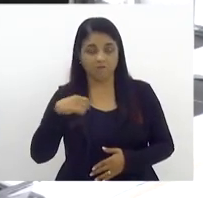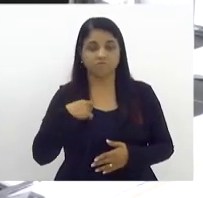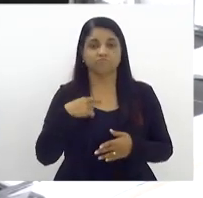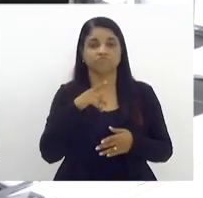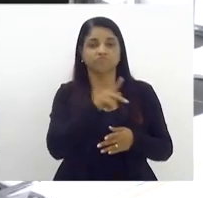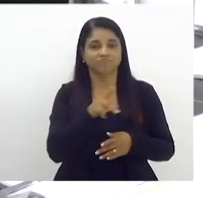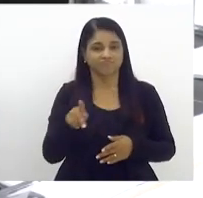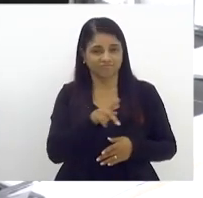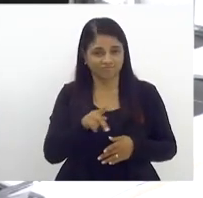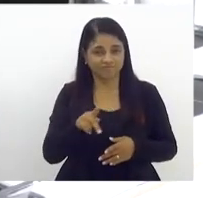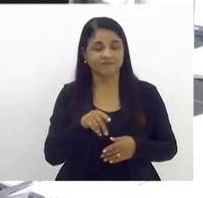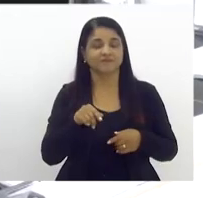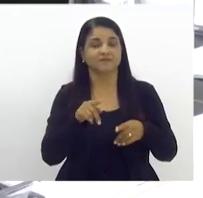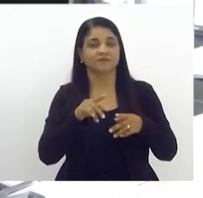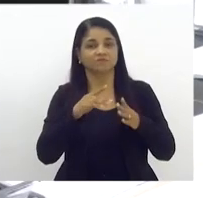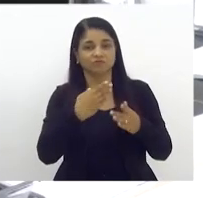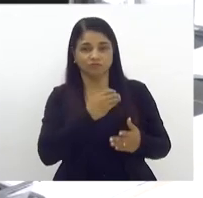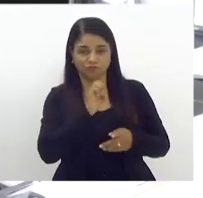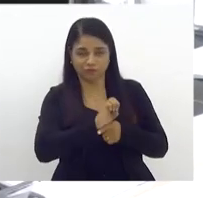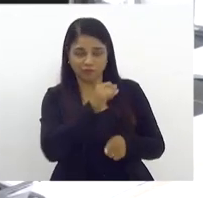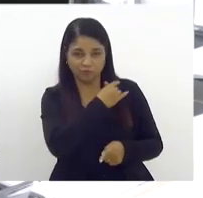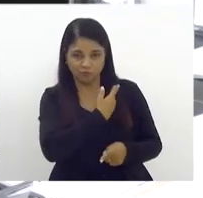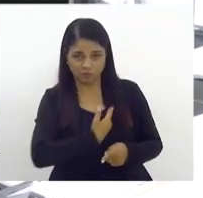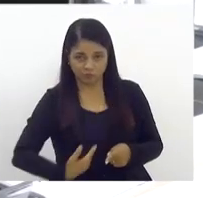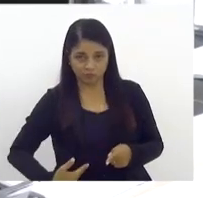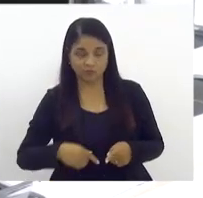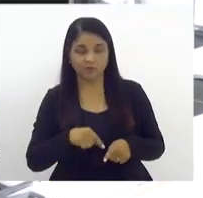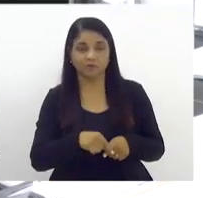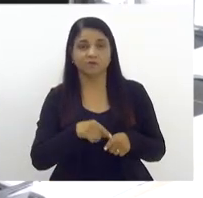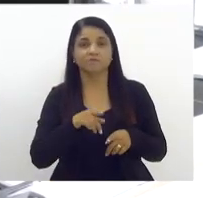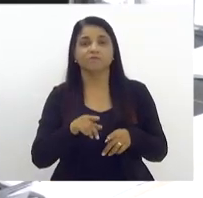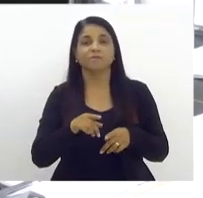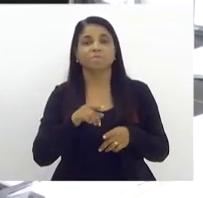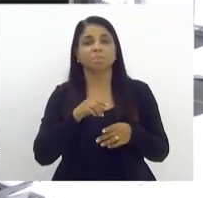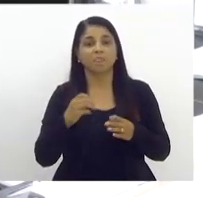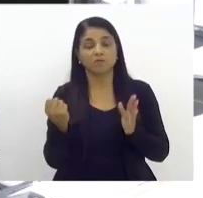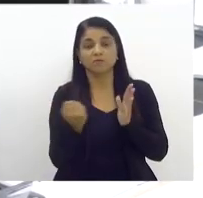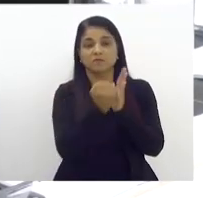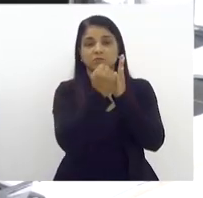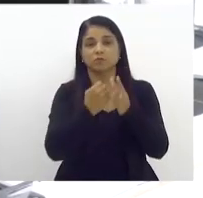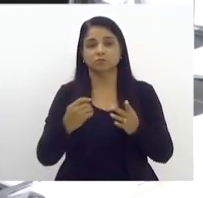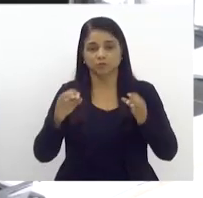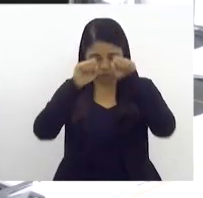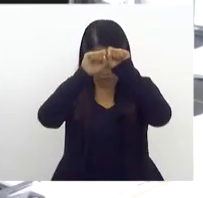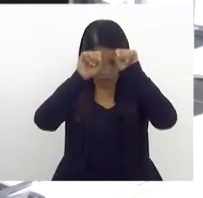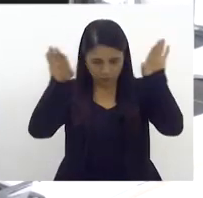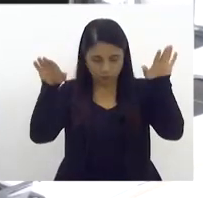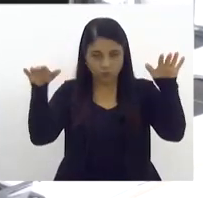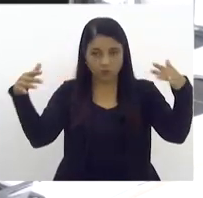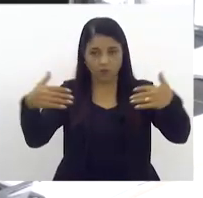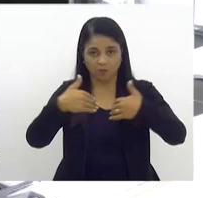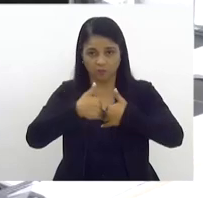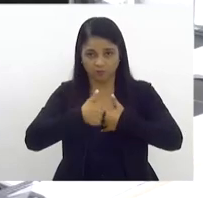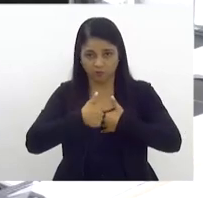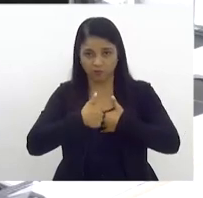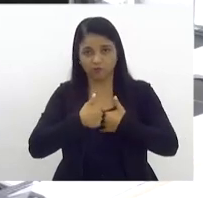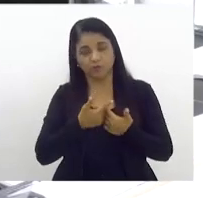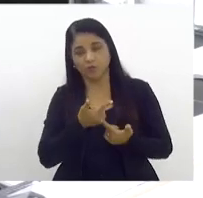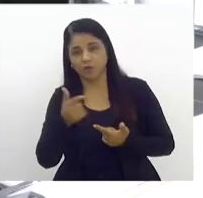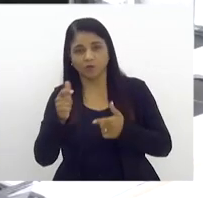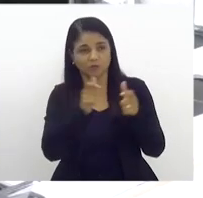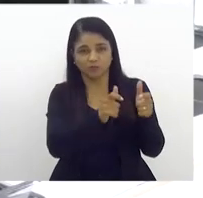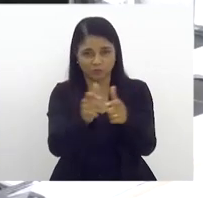nas placas de atendimento prioritário o símbolo mundial do autismo e dar outras providências. O parecer do deputado